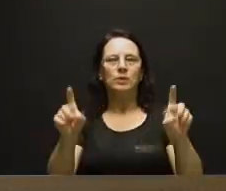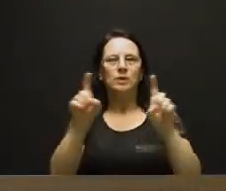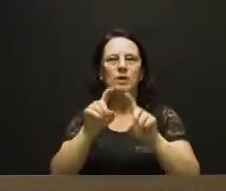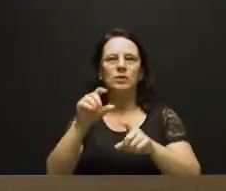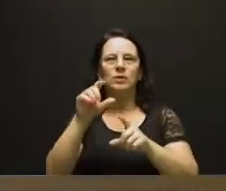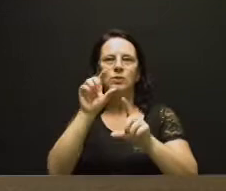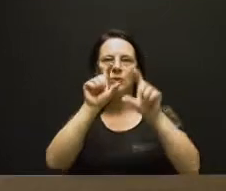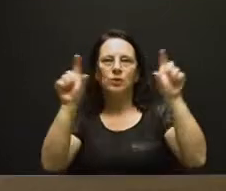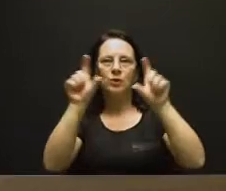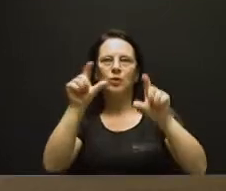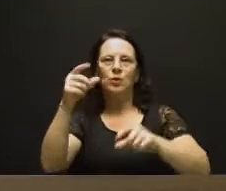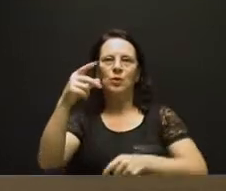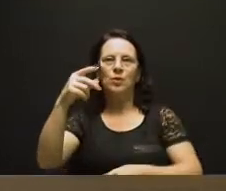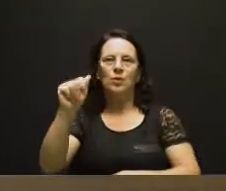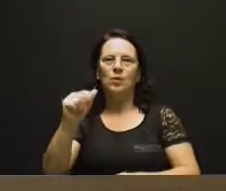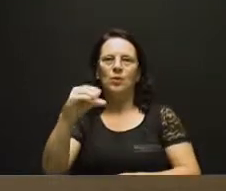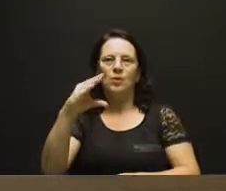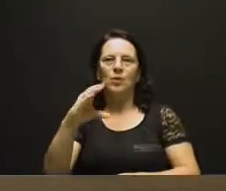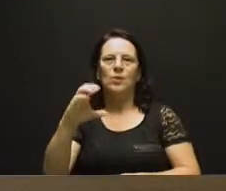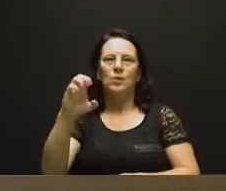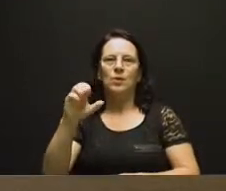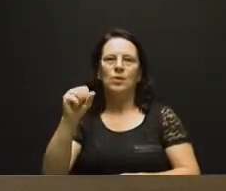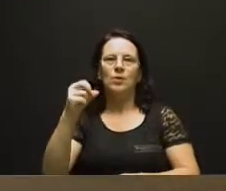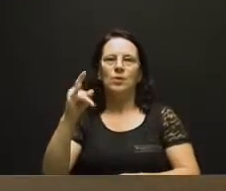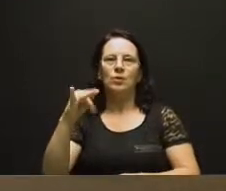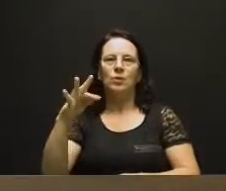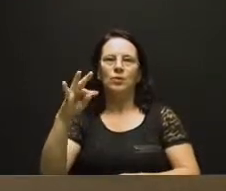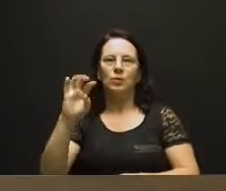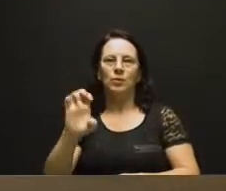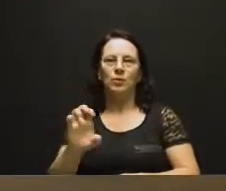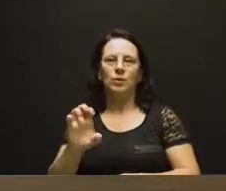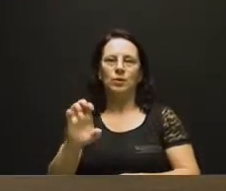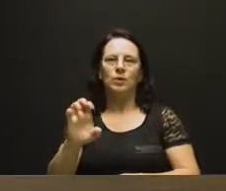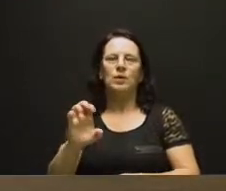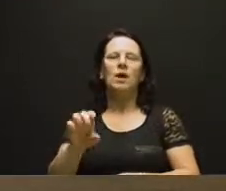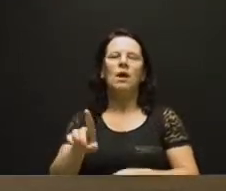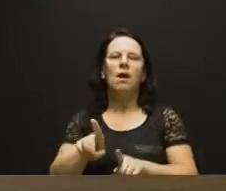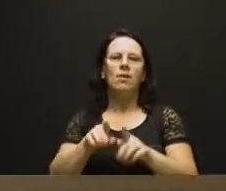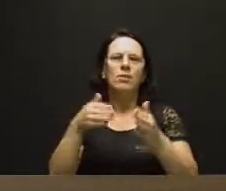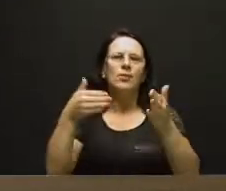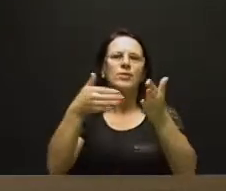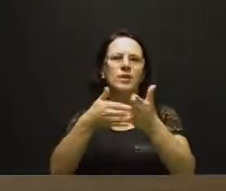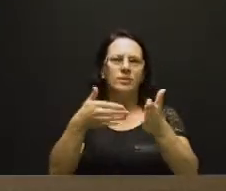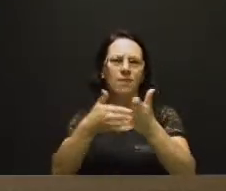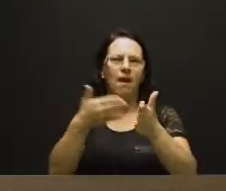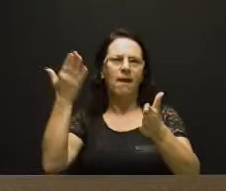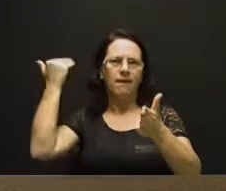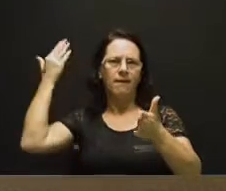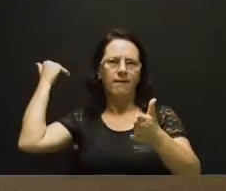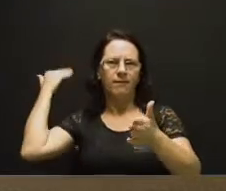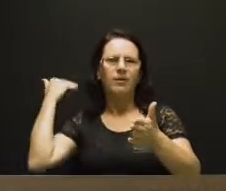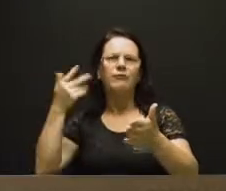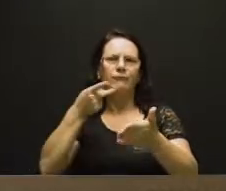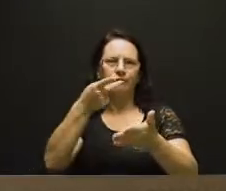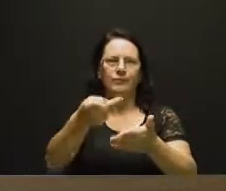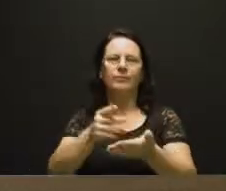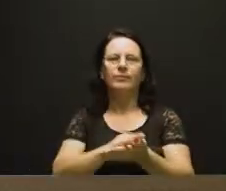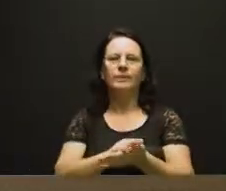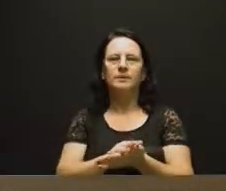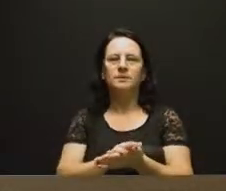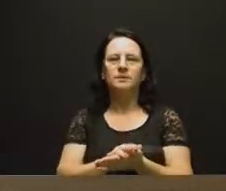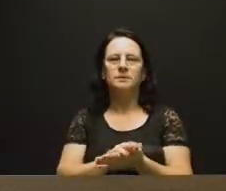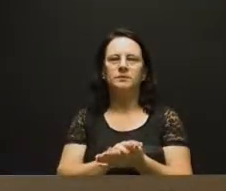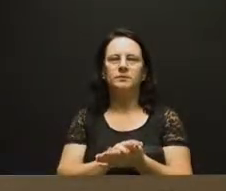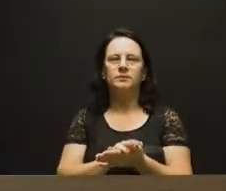palavra se as atitudes que a acessibilidade com atitude lembro que eu falei das barreiras atitudinais lá atrás então é